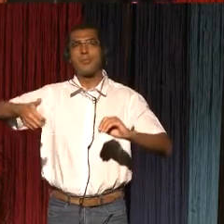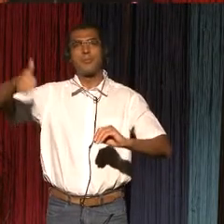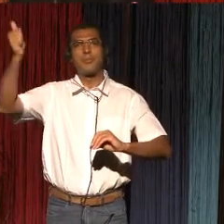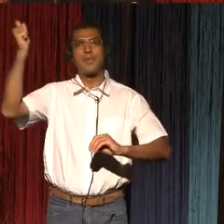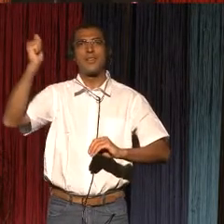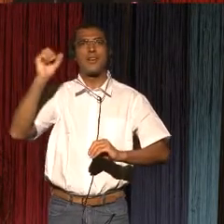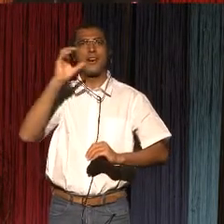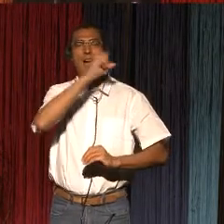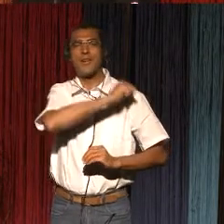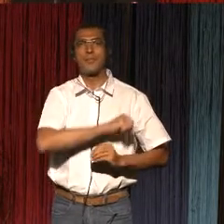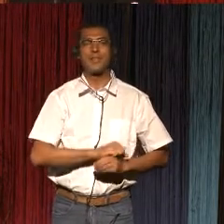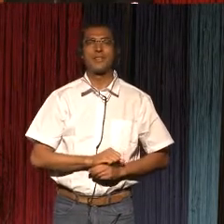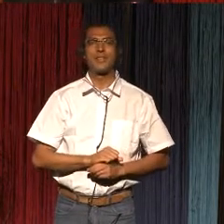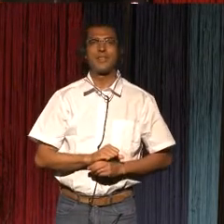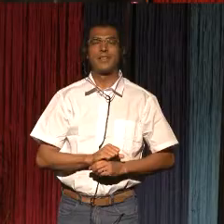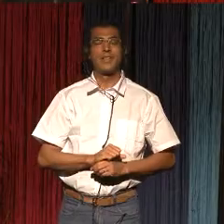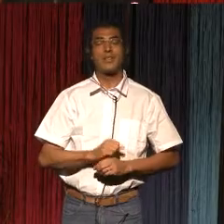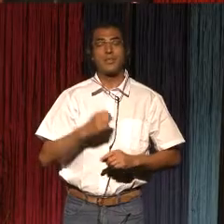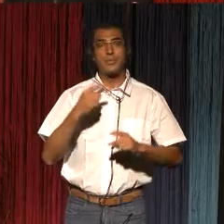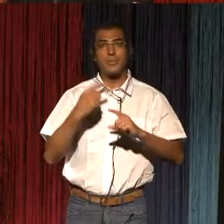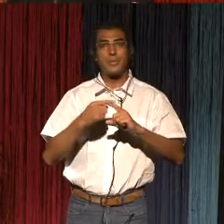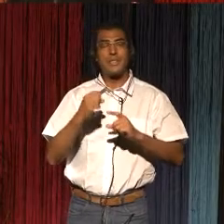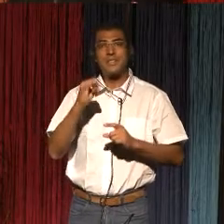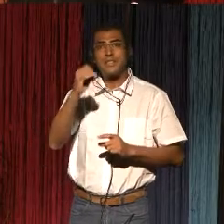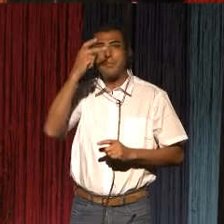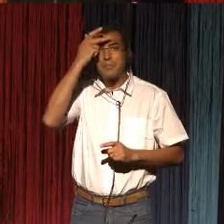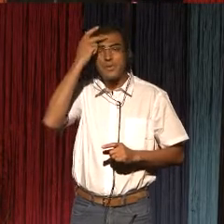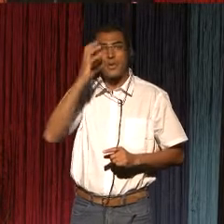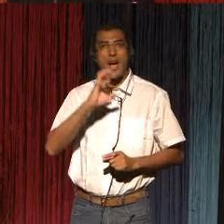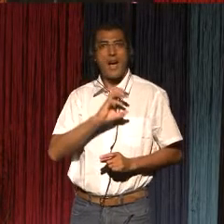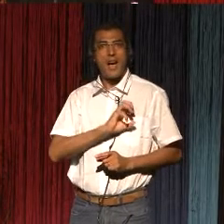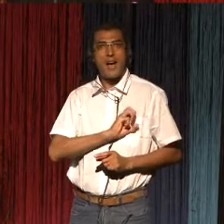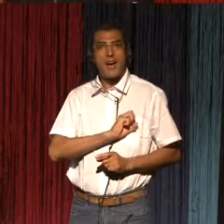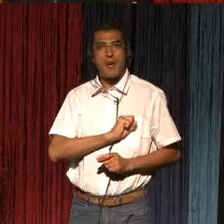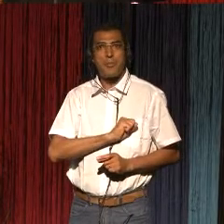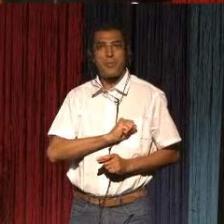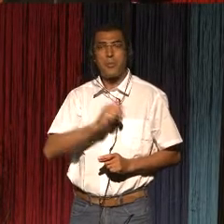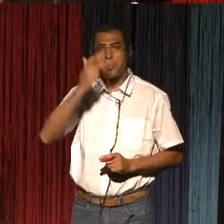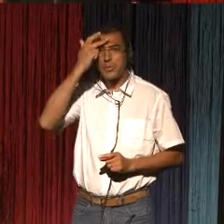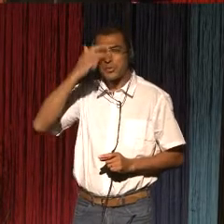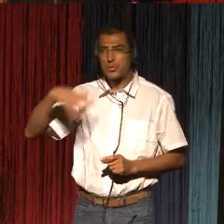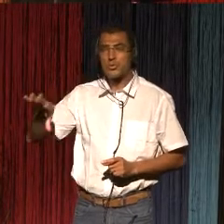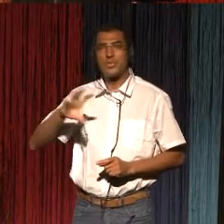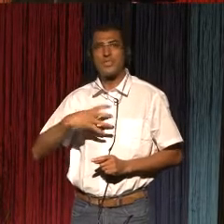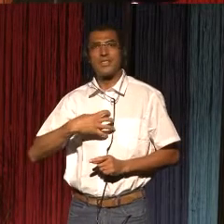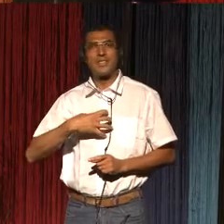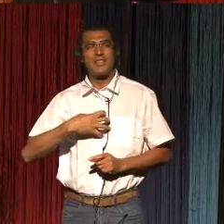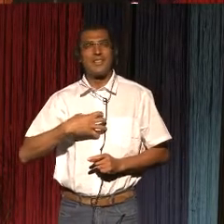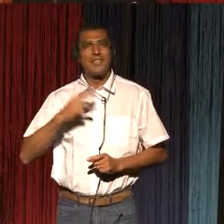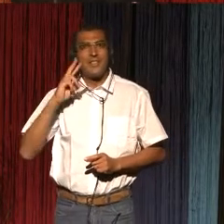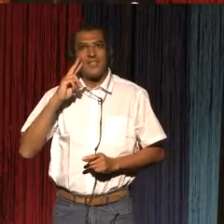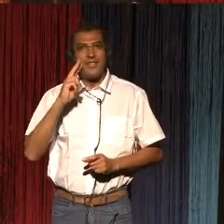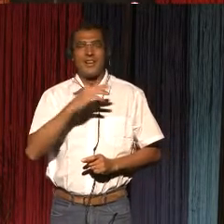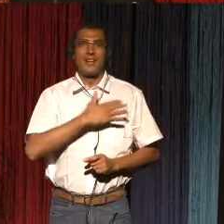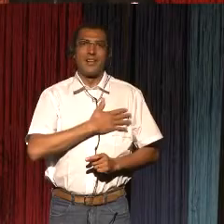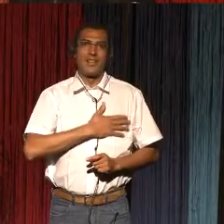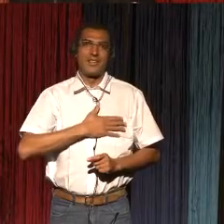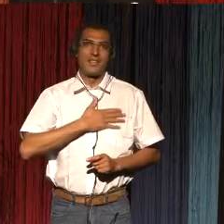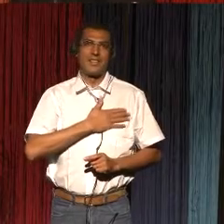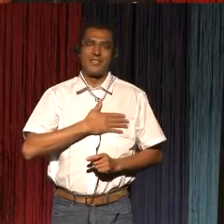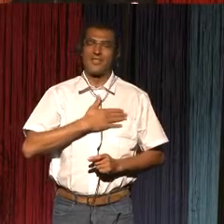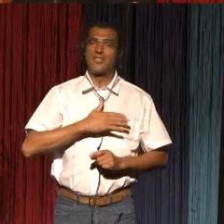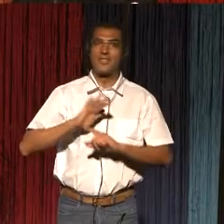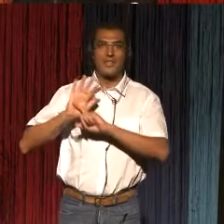aos melhores clínicos. E 50 anos depois, o Bruce Van Pelt fez o mesmo estudo, chegou aos mesmos